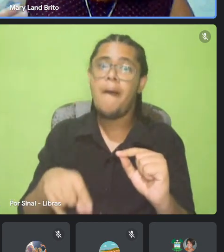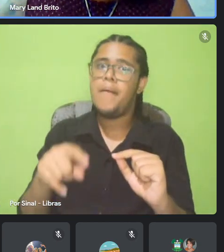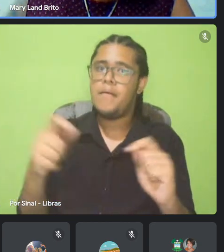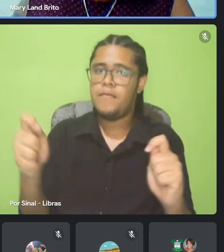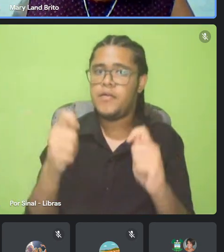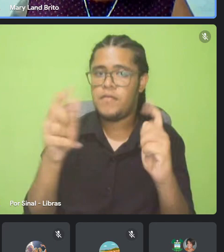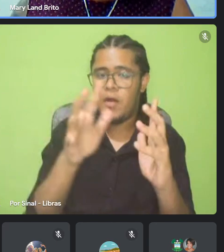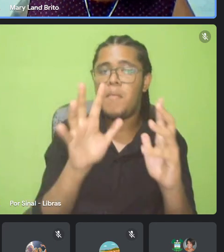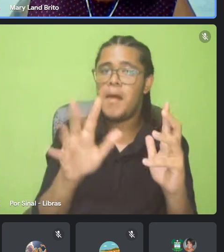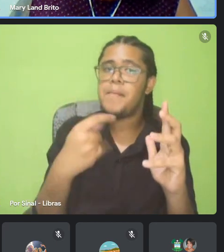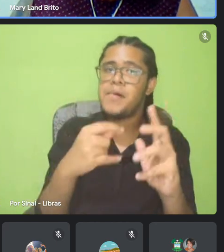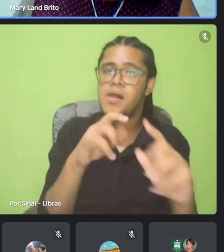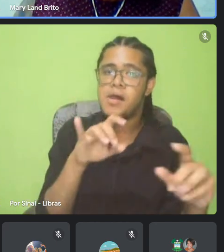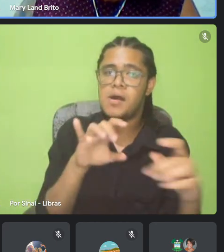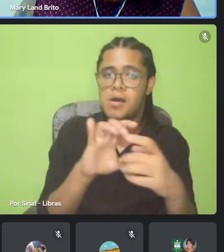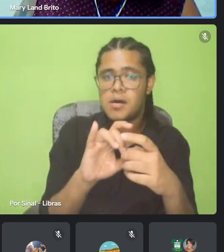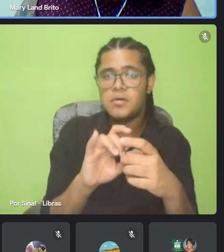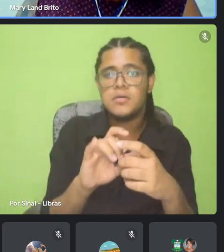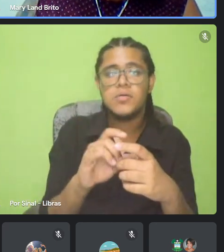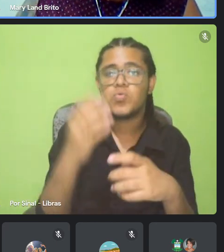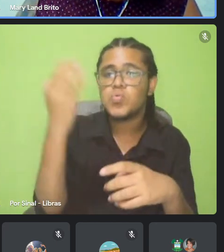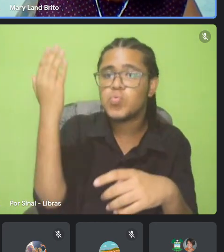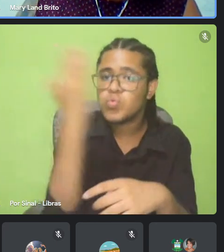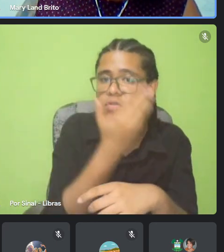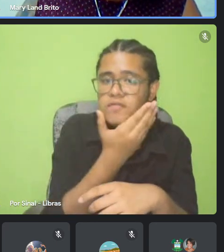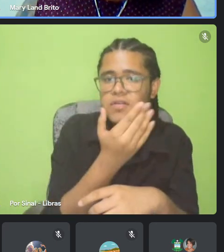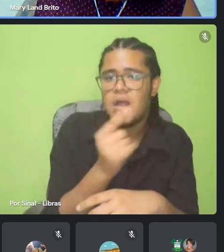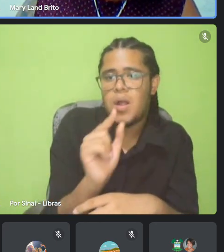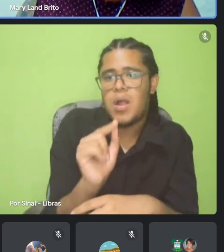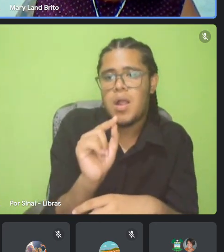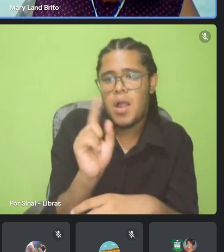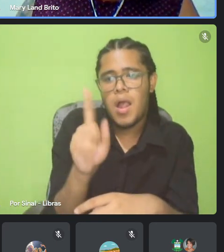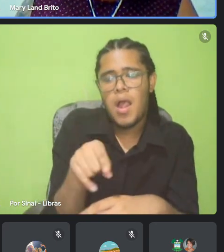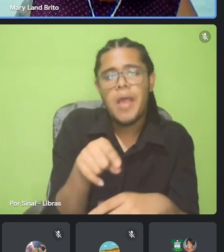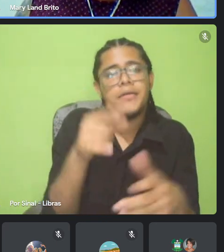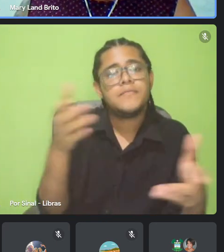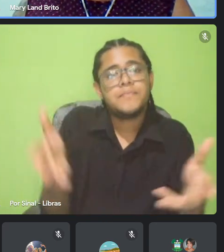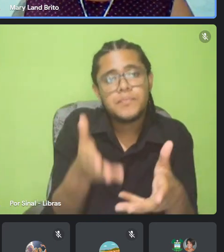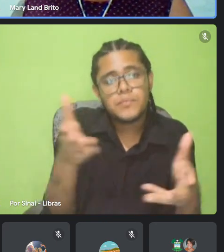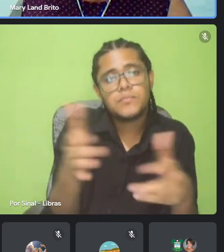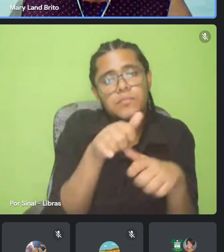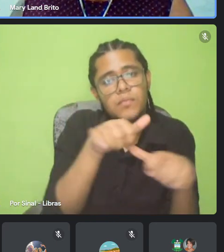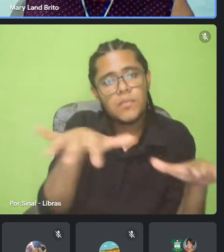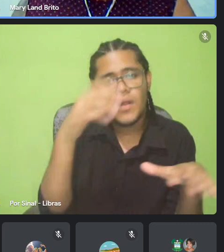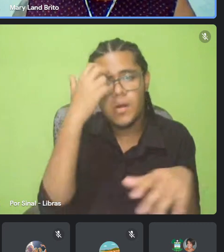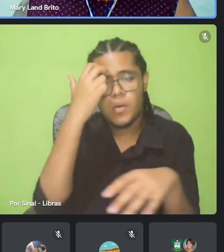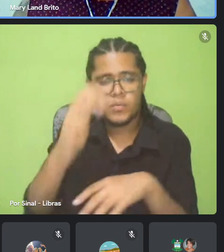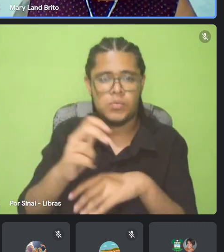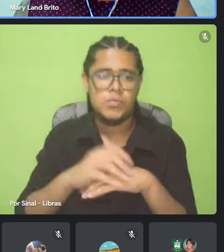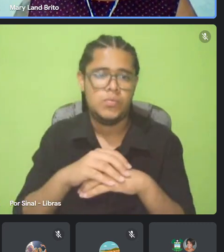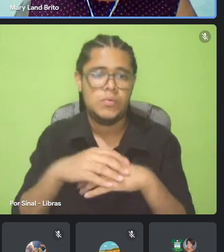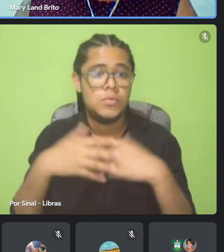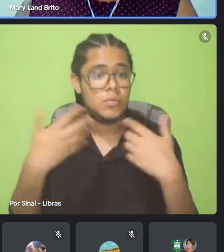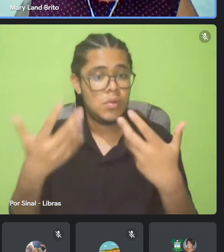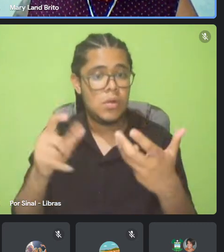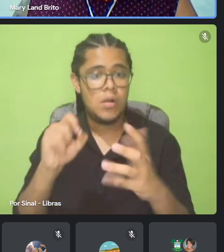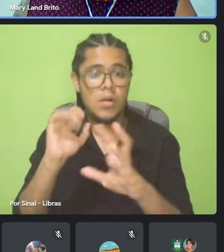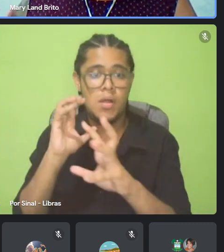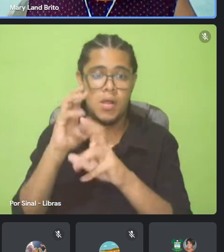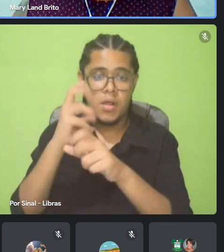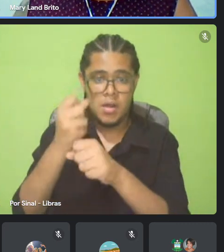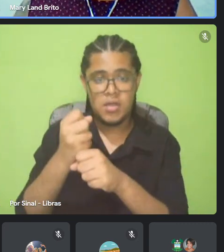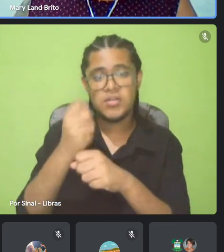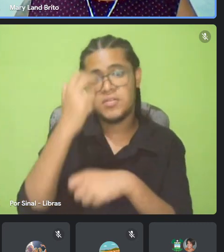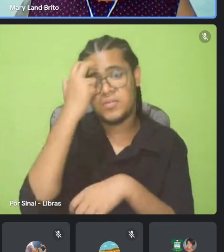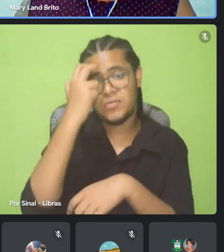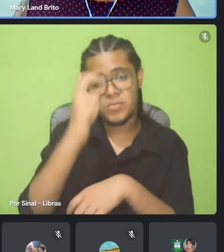Então, nesse caso daqui, dentro da cultura, por exemplo, resgate da cultura psicodélica nordestina. É trazer esse recorte das